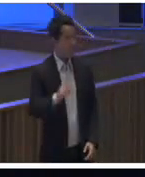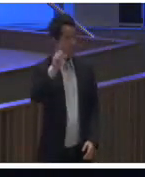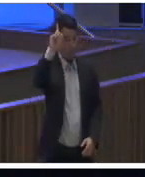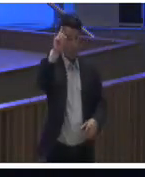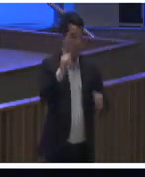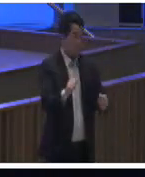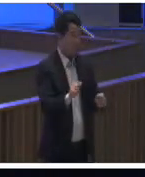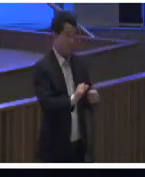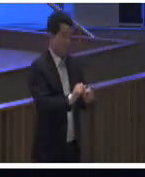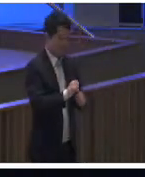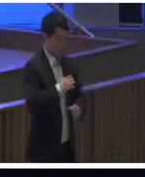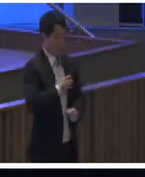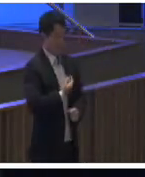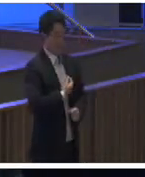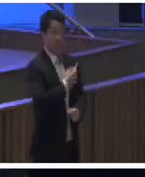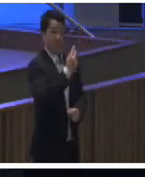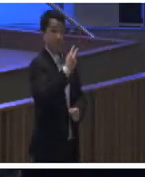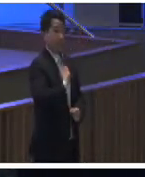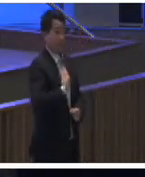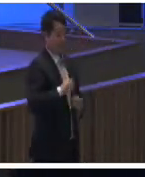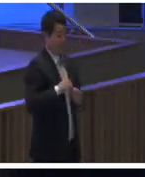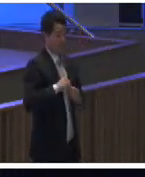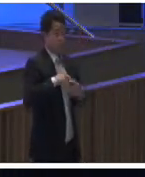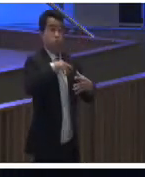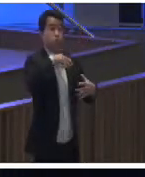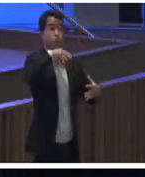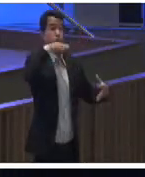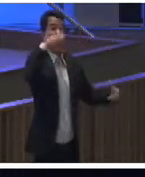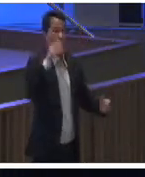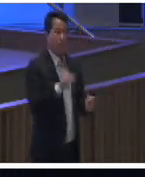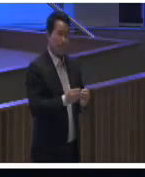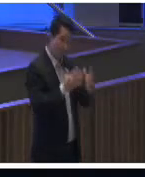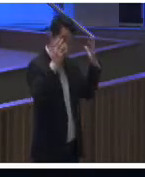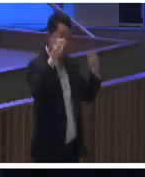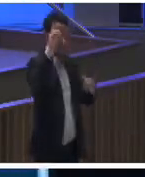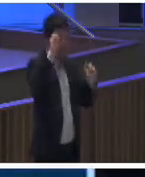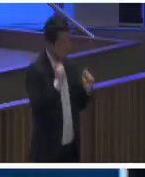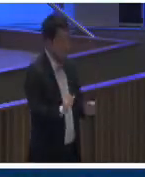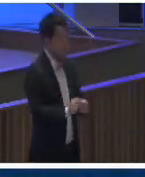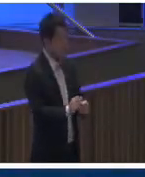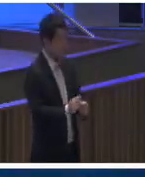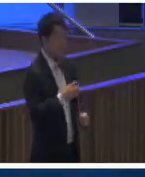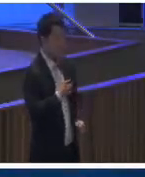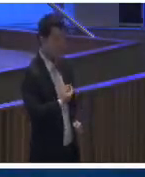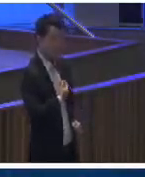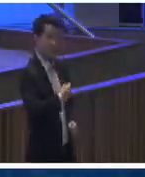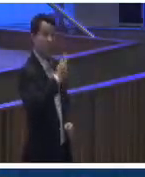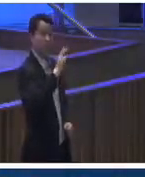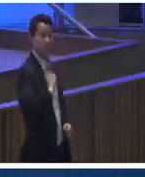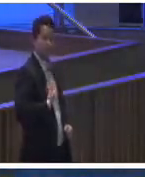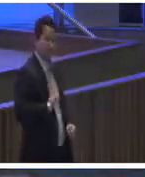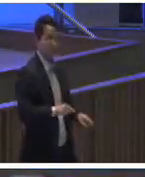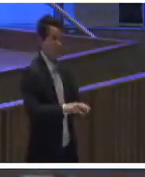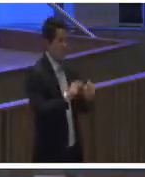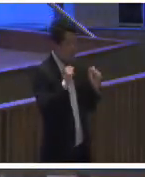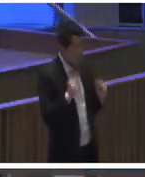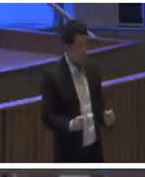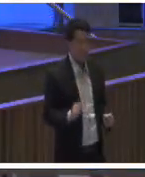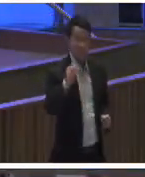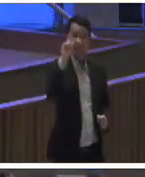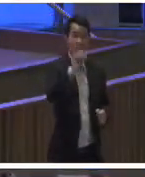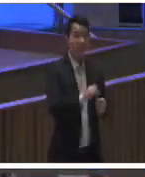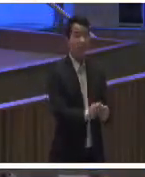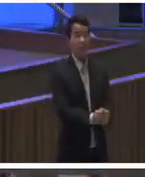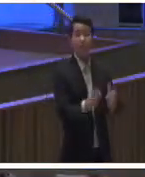também. Esse é o poder de Deus, manifestações do poder de Deus, tantas coisas que Deus está fazendo, milagres que Deus está